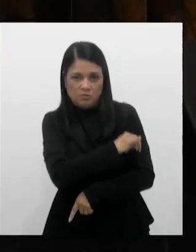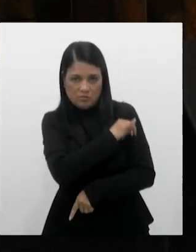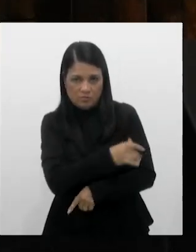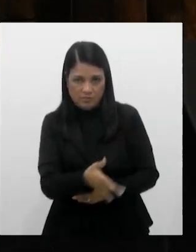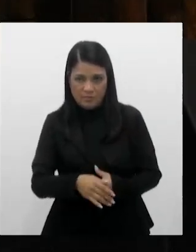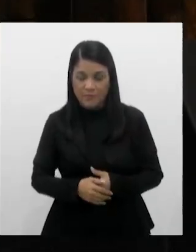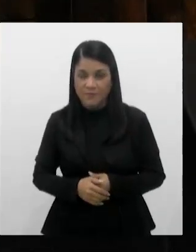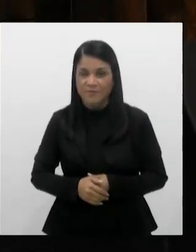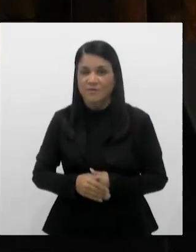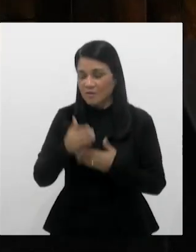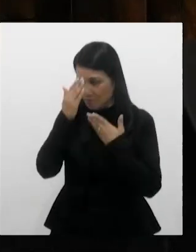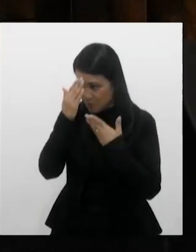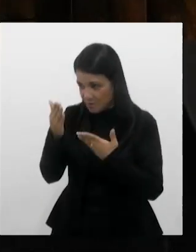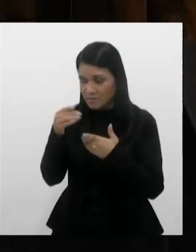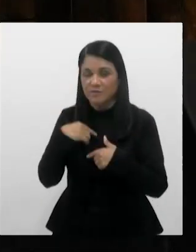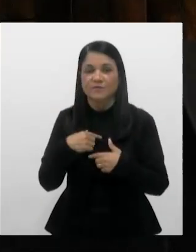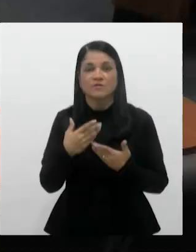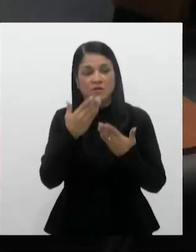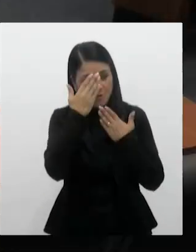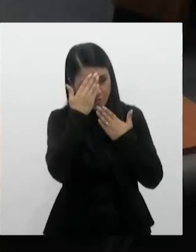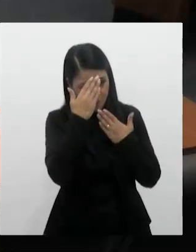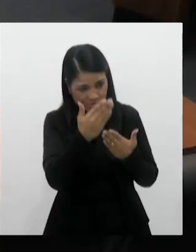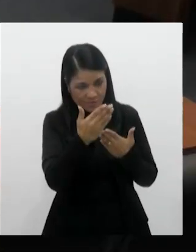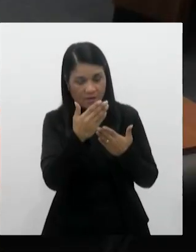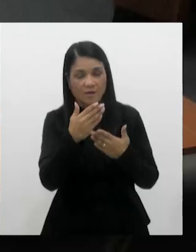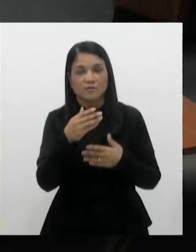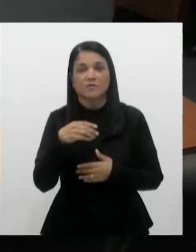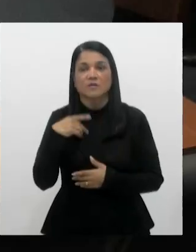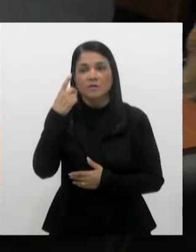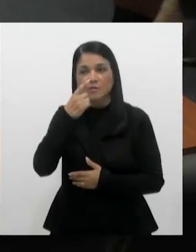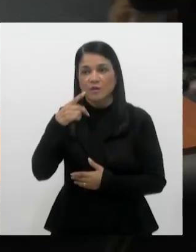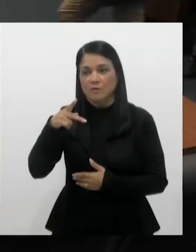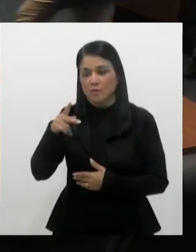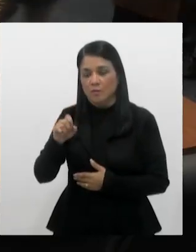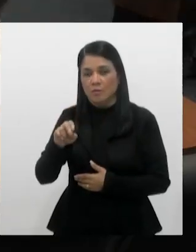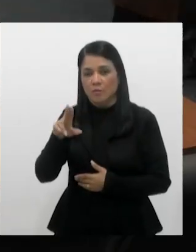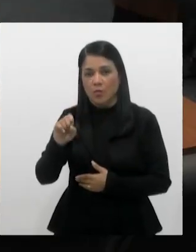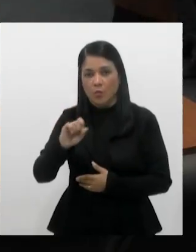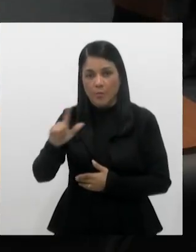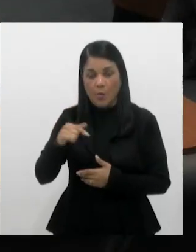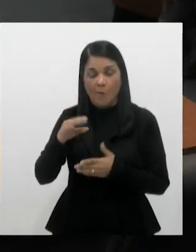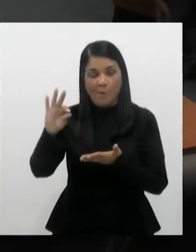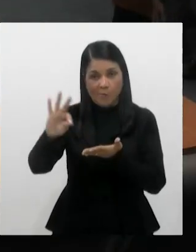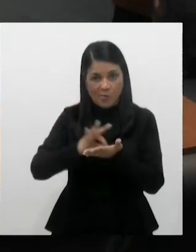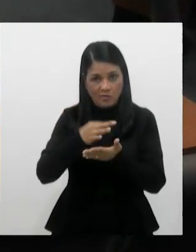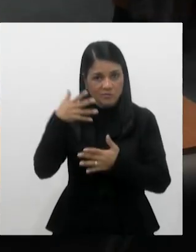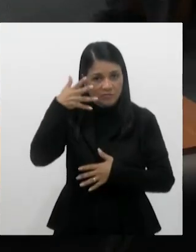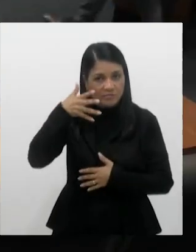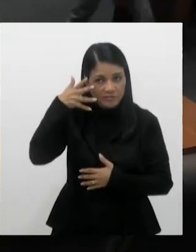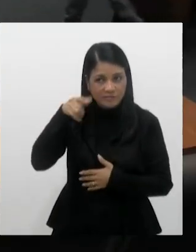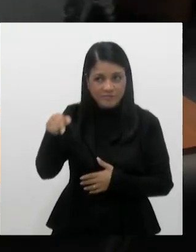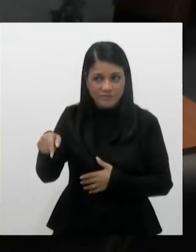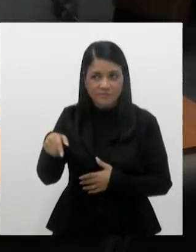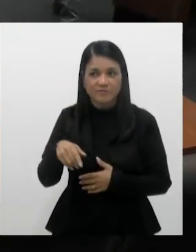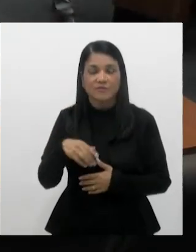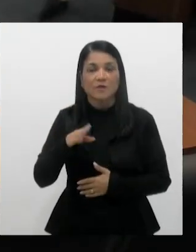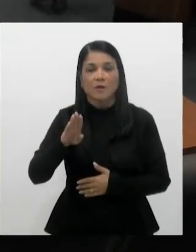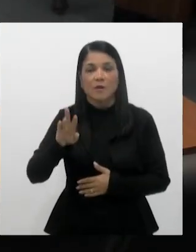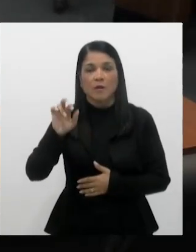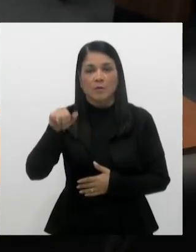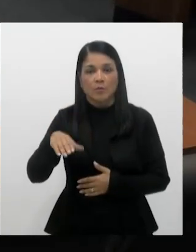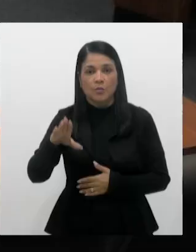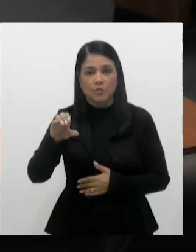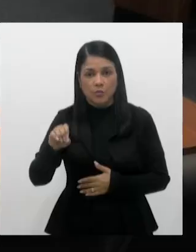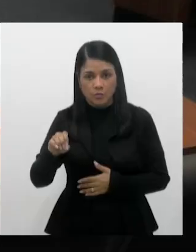Muito obrigado, nosso nobre deputado Pobel. Nosso próximo orador aqui, Bruno